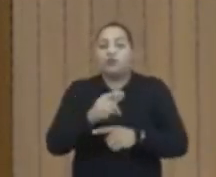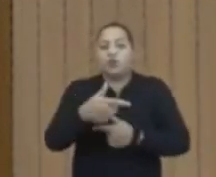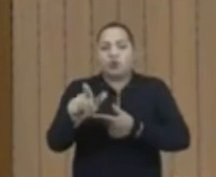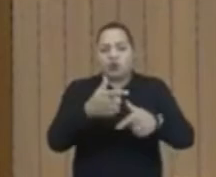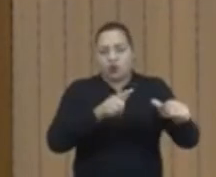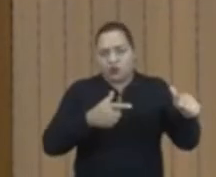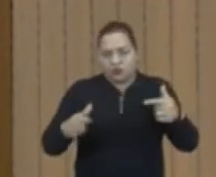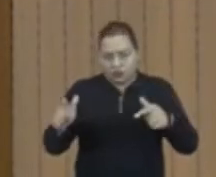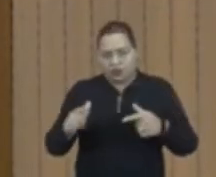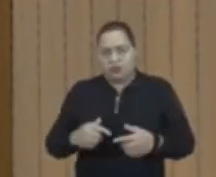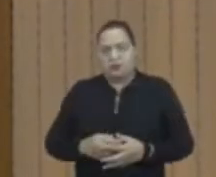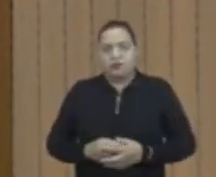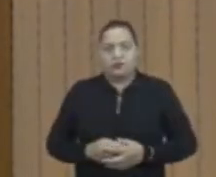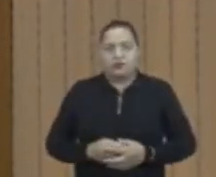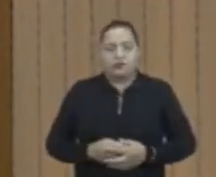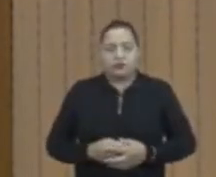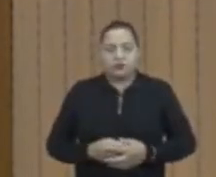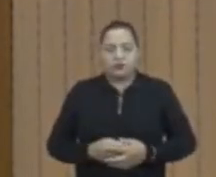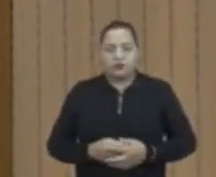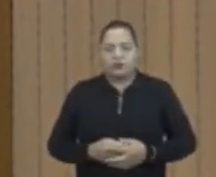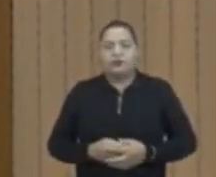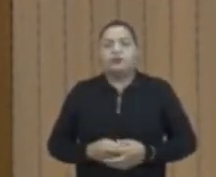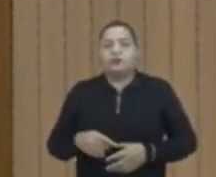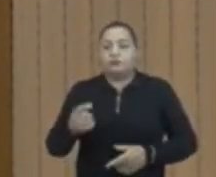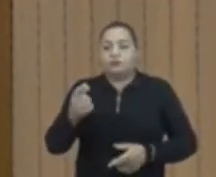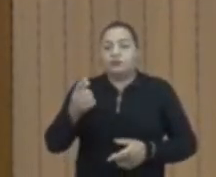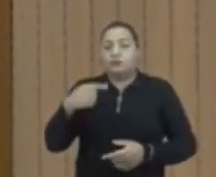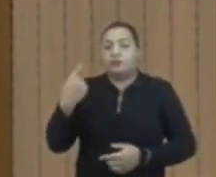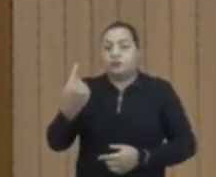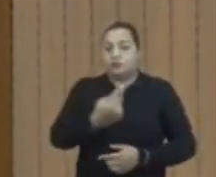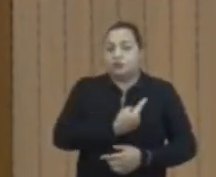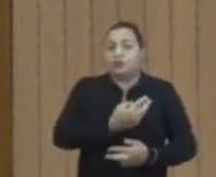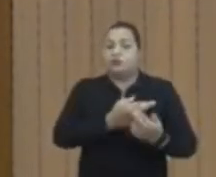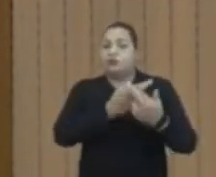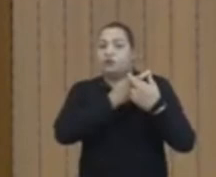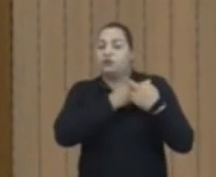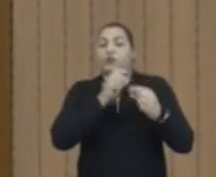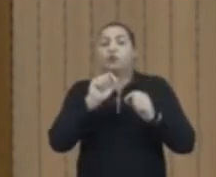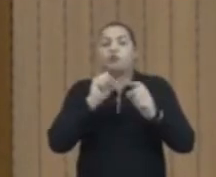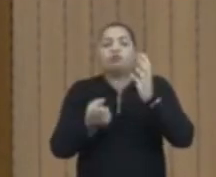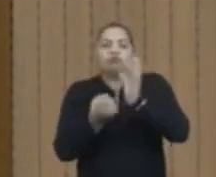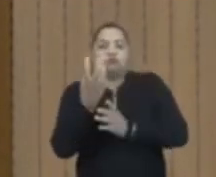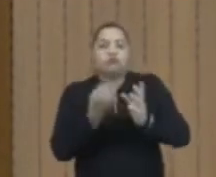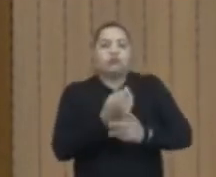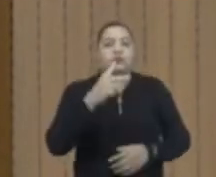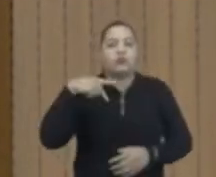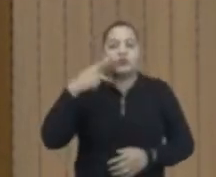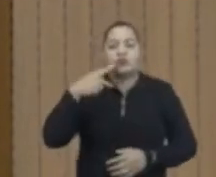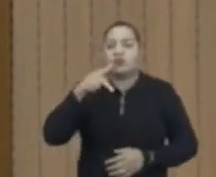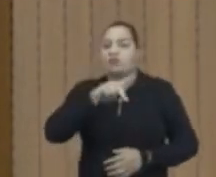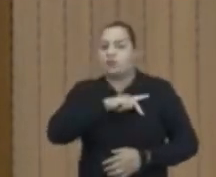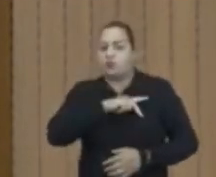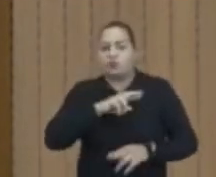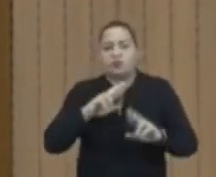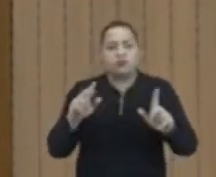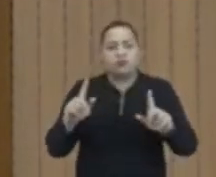grãos. Nosso mistério não é de executar políticas públicas, nem de legislar, nem